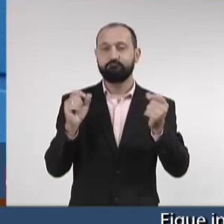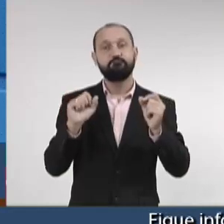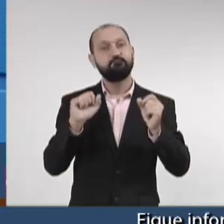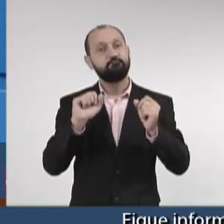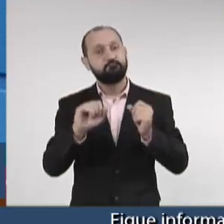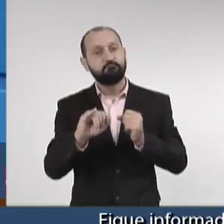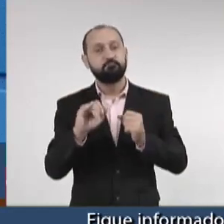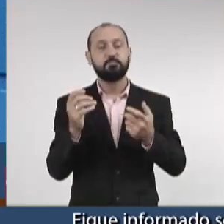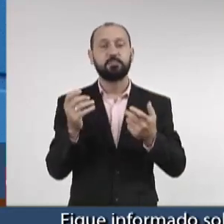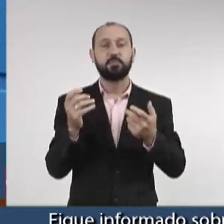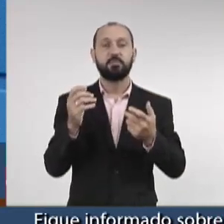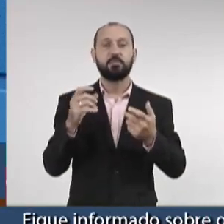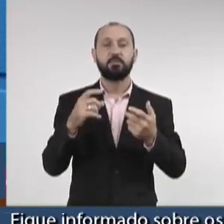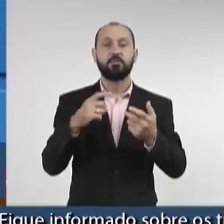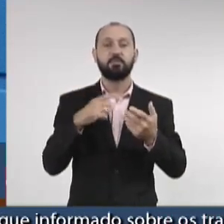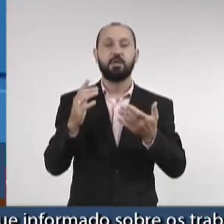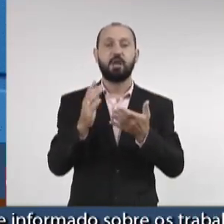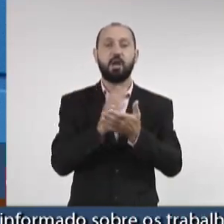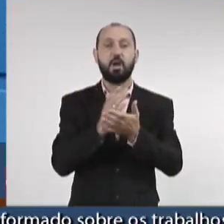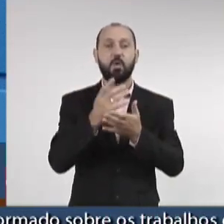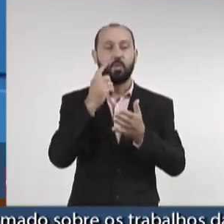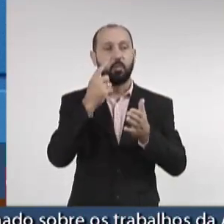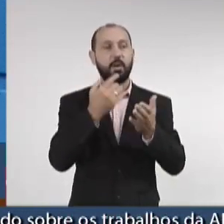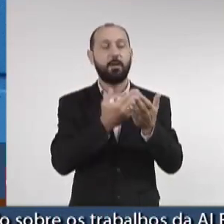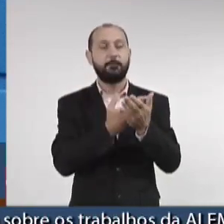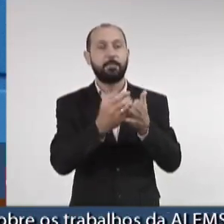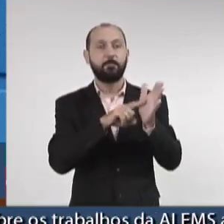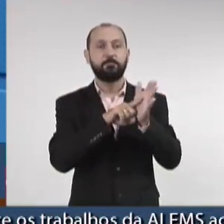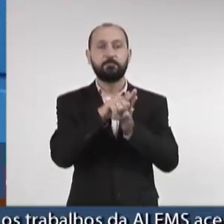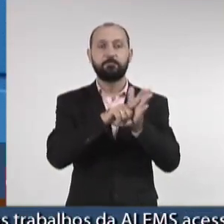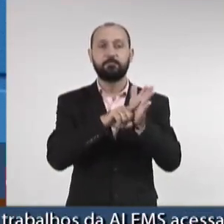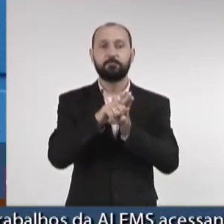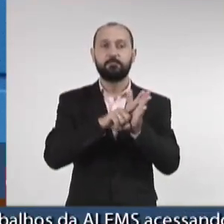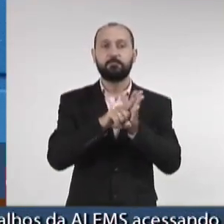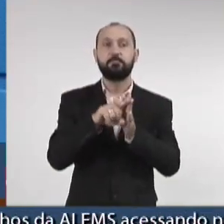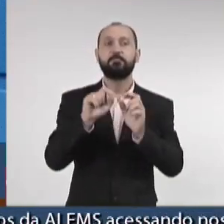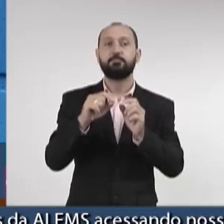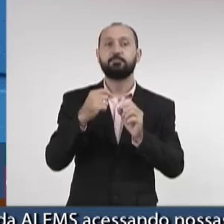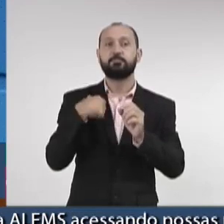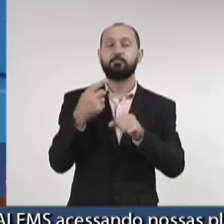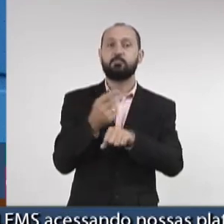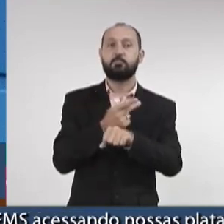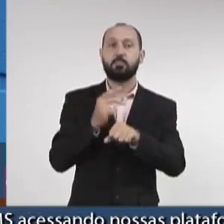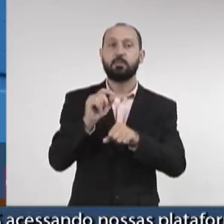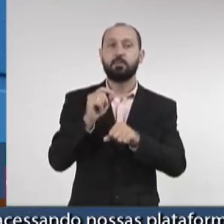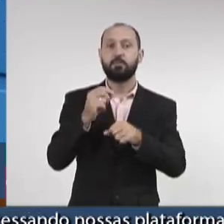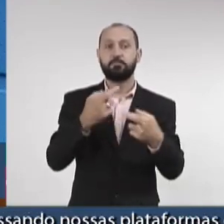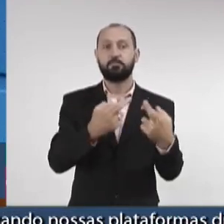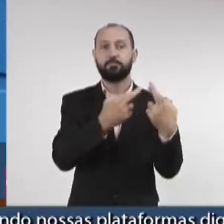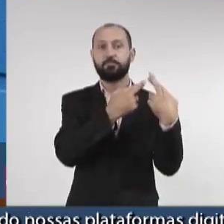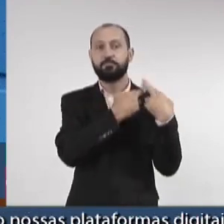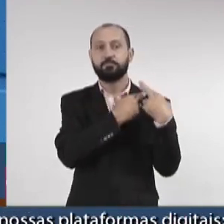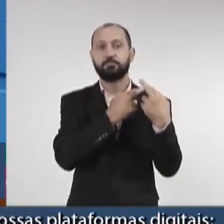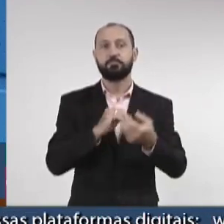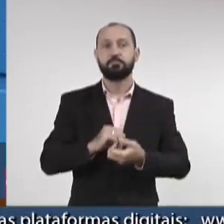se havia algum inquérito instaurado a fim de se buscar a